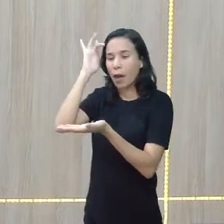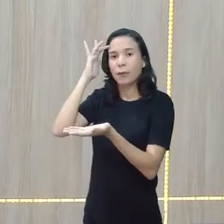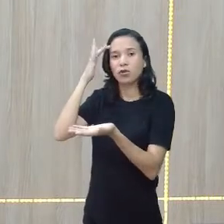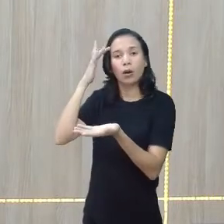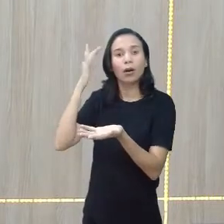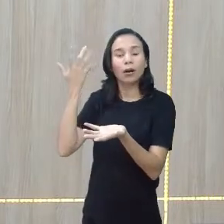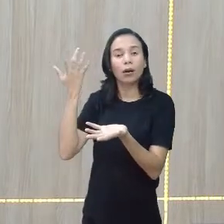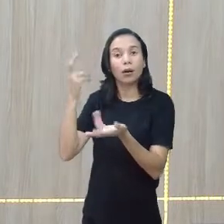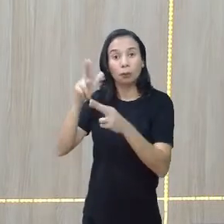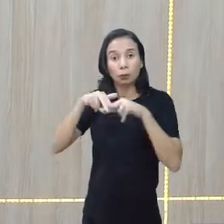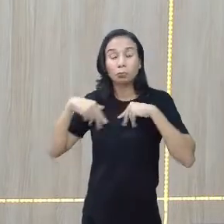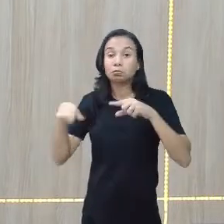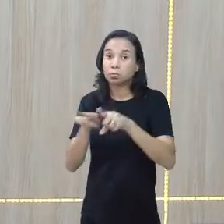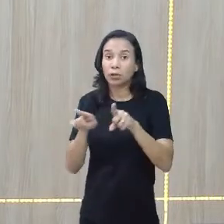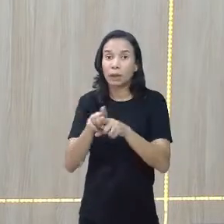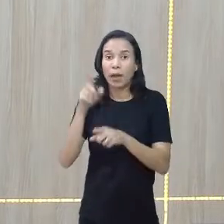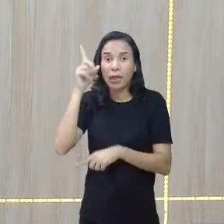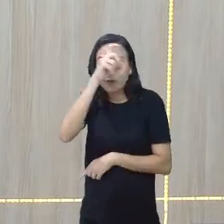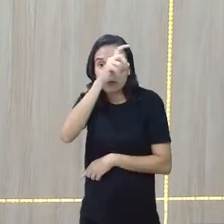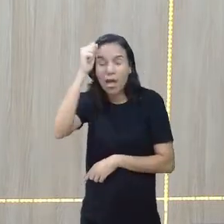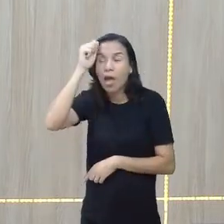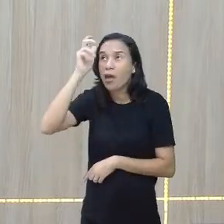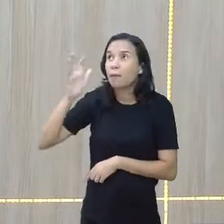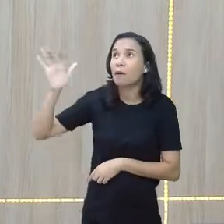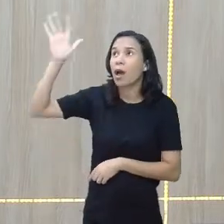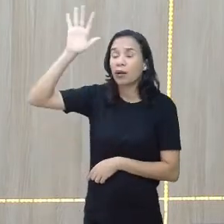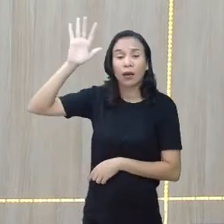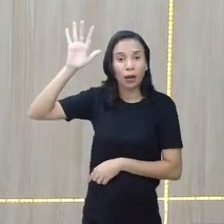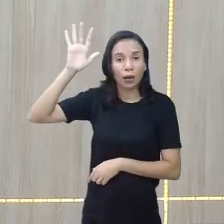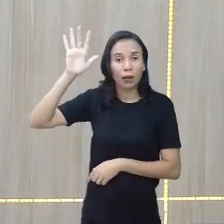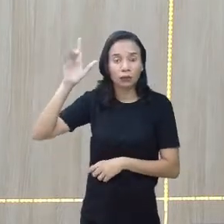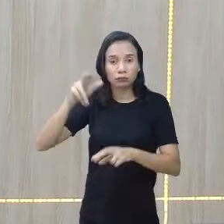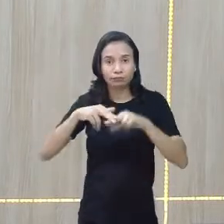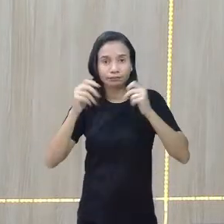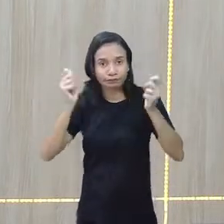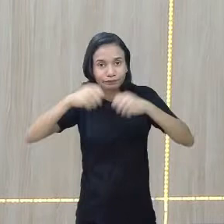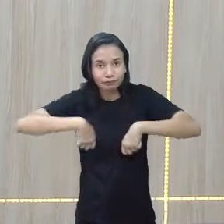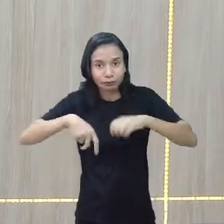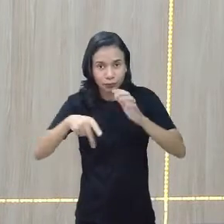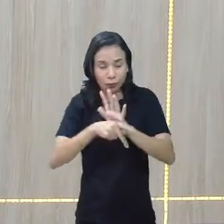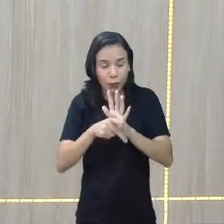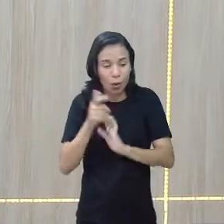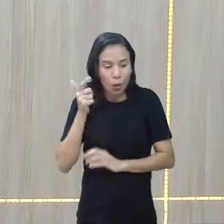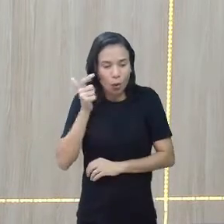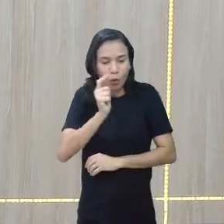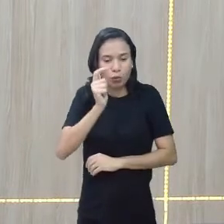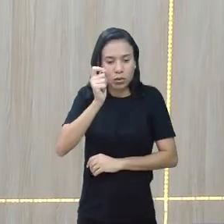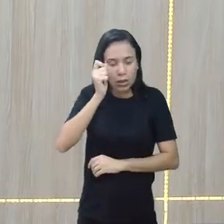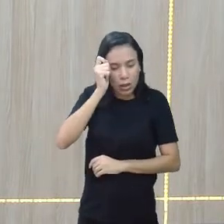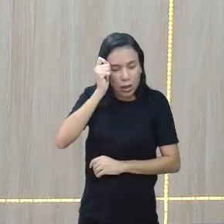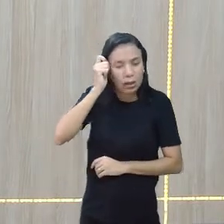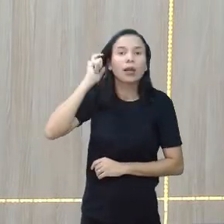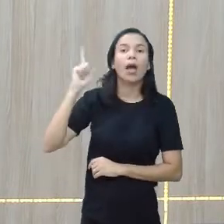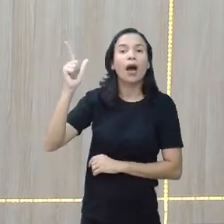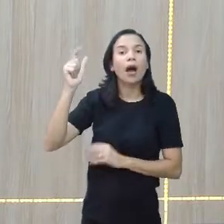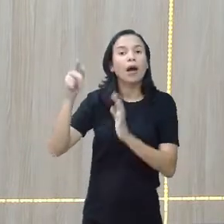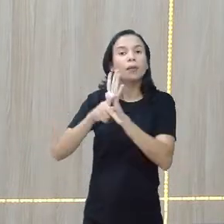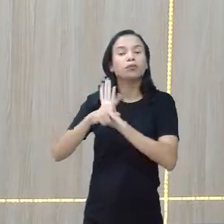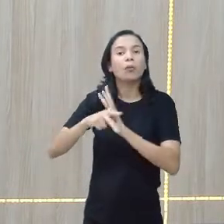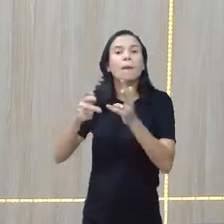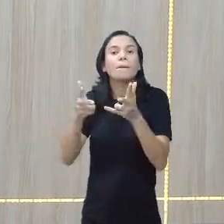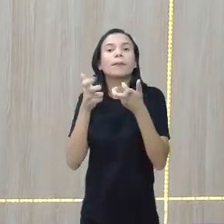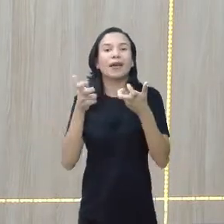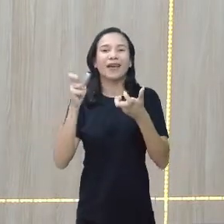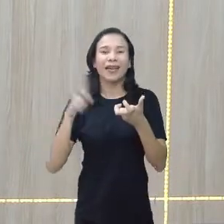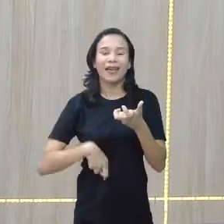conseguinte, eles têm dificuldade de imaginar, né? A possibilidade de chegar a conclusões a partir do que eles percebem